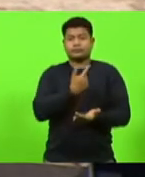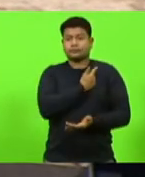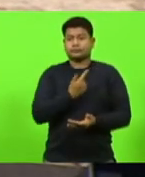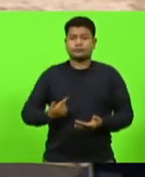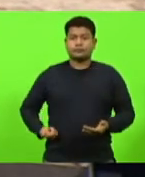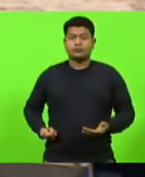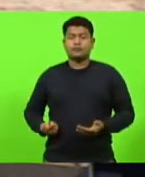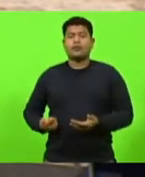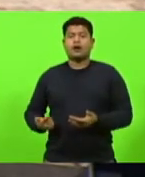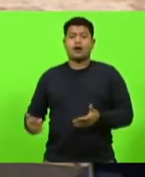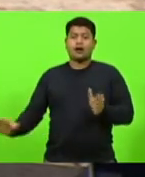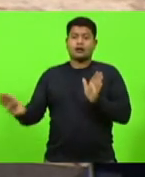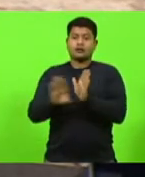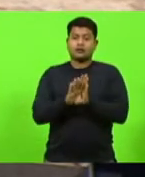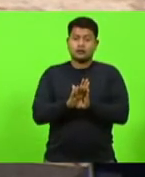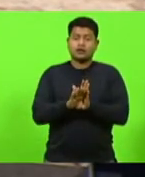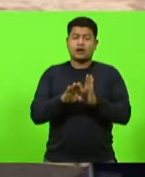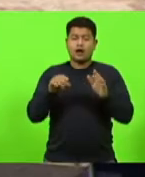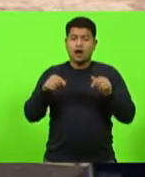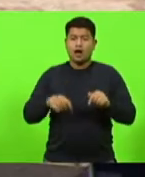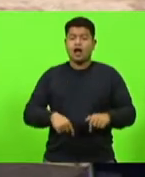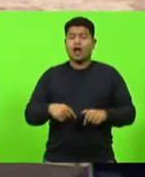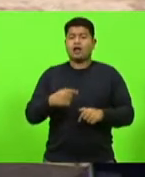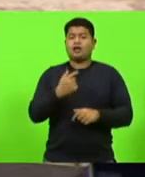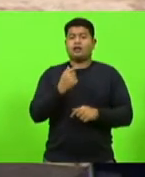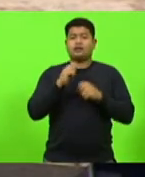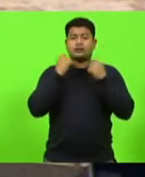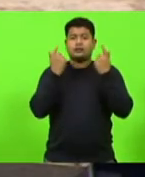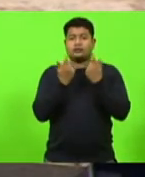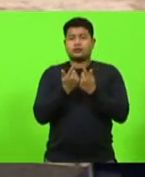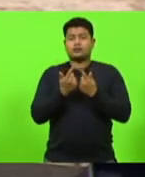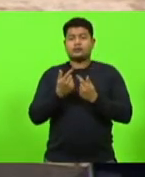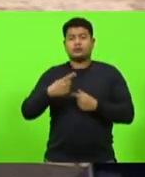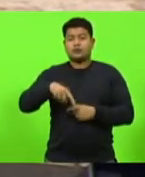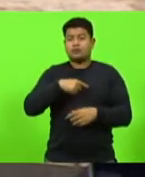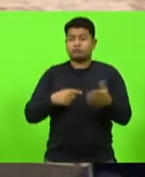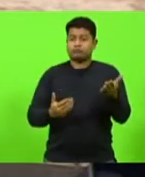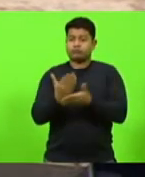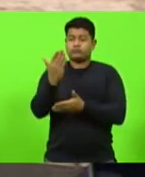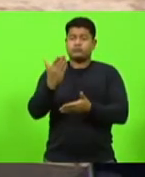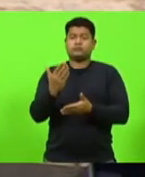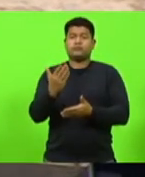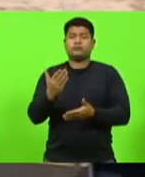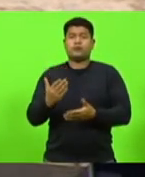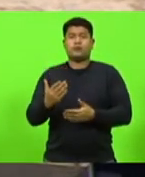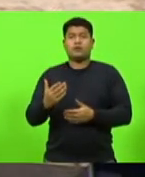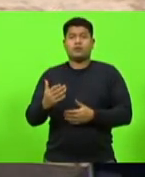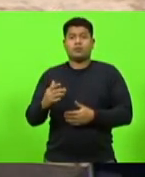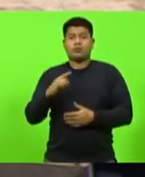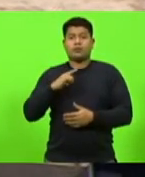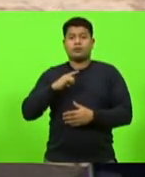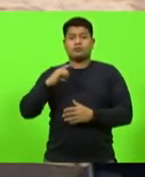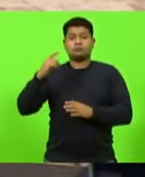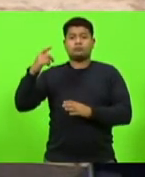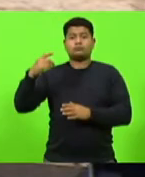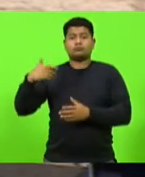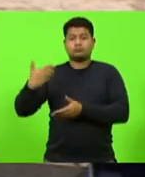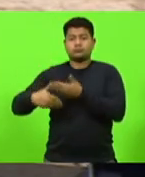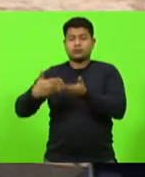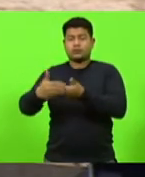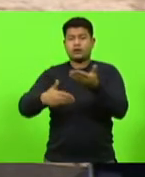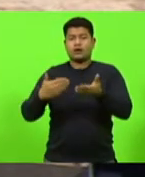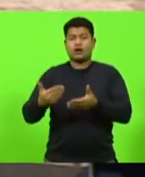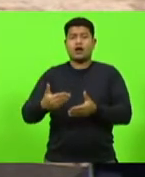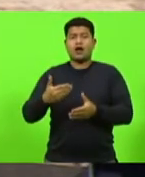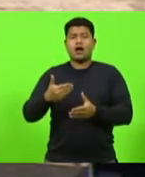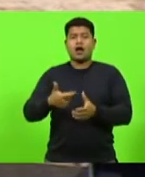essa casa, nas próximas semanas, após nós aprovarmos isso, um processo de refinanciamento